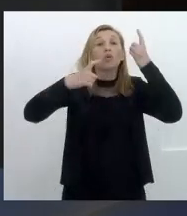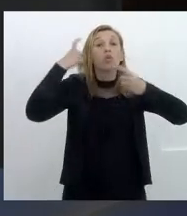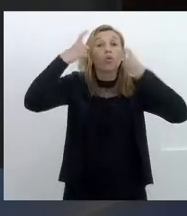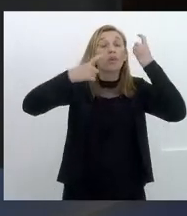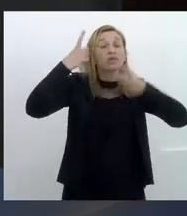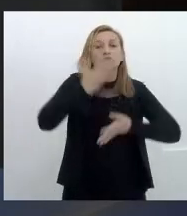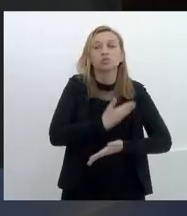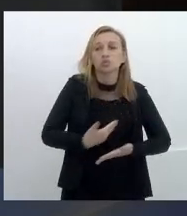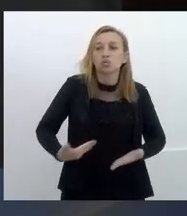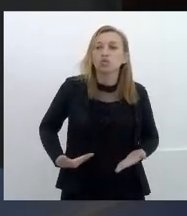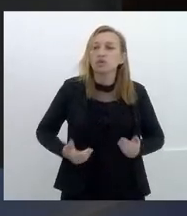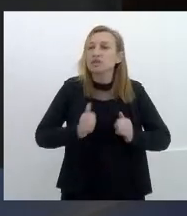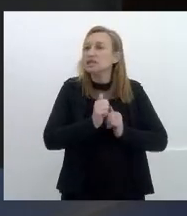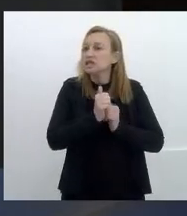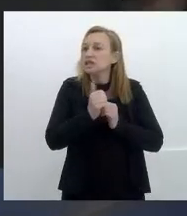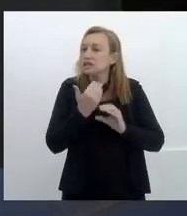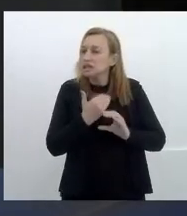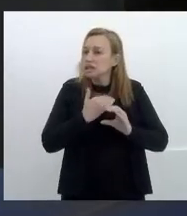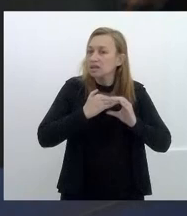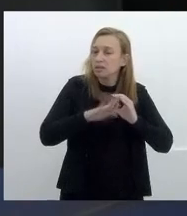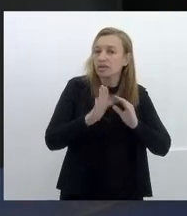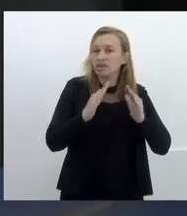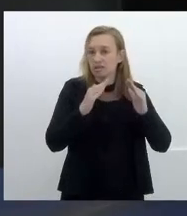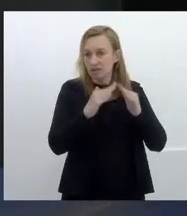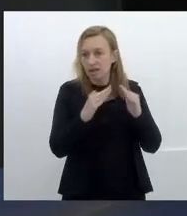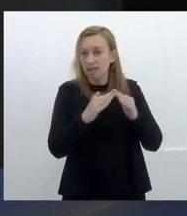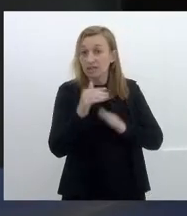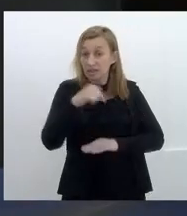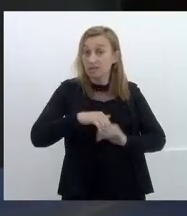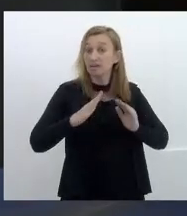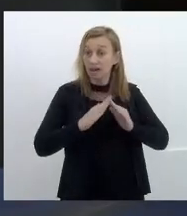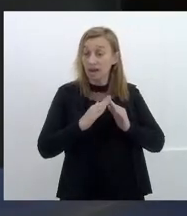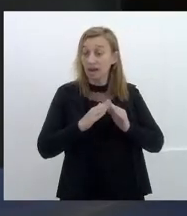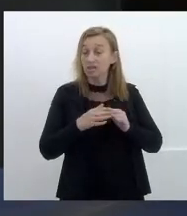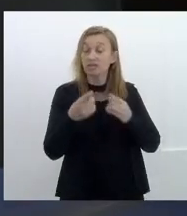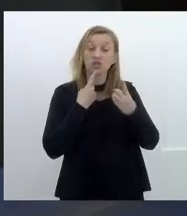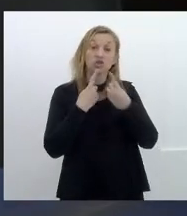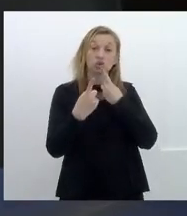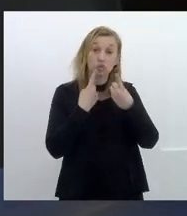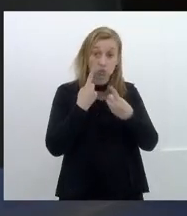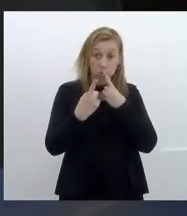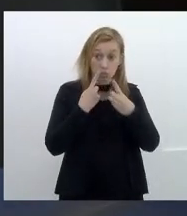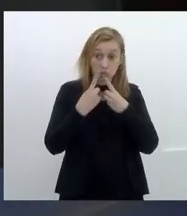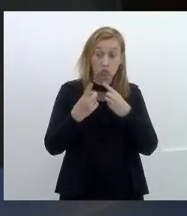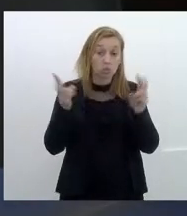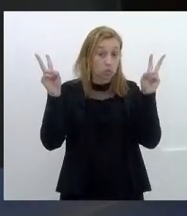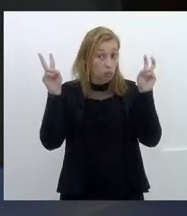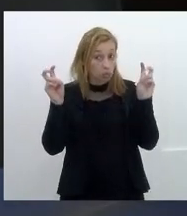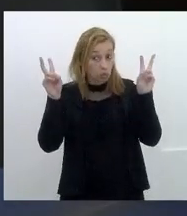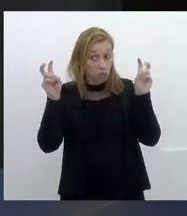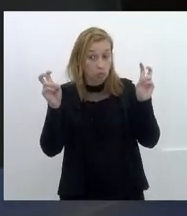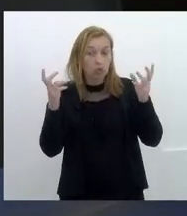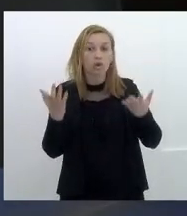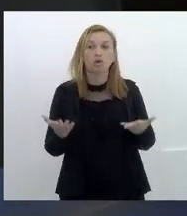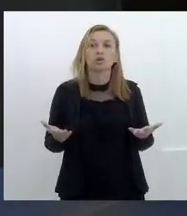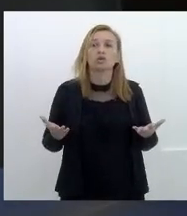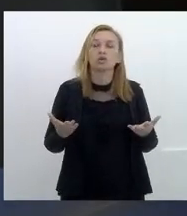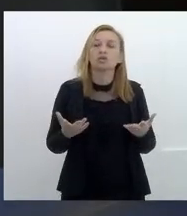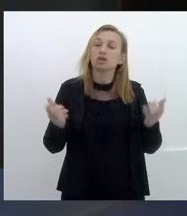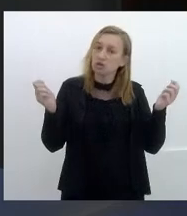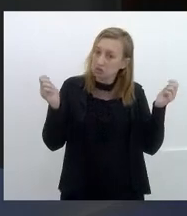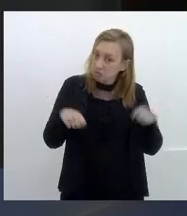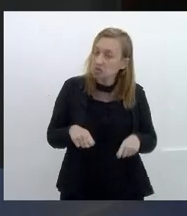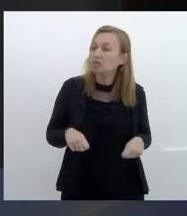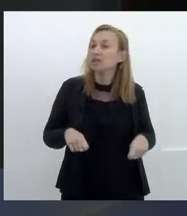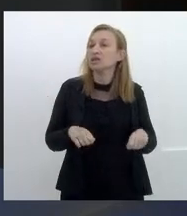do governo de encaminhar a essa casa para que essa casa faça o debate a respeito das